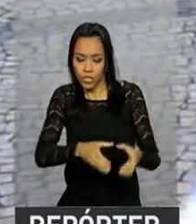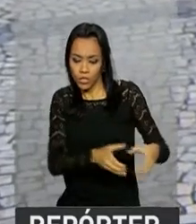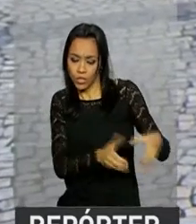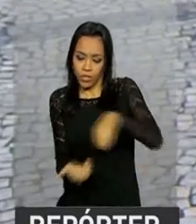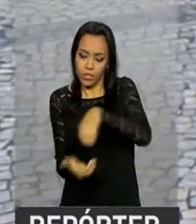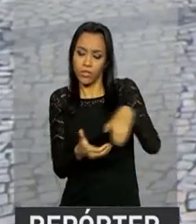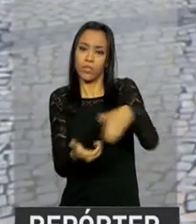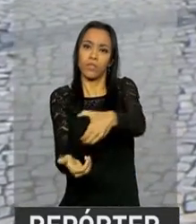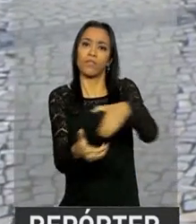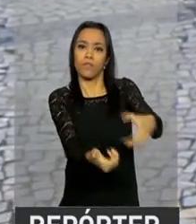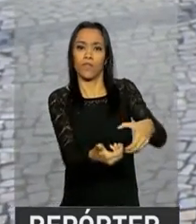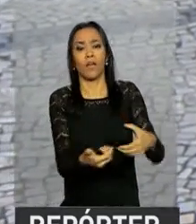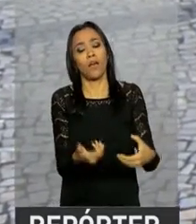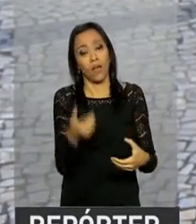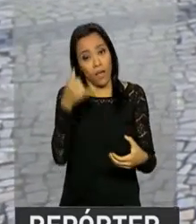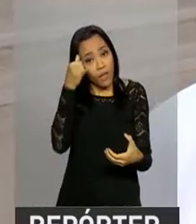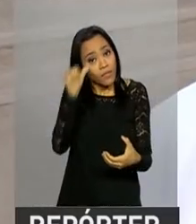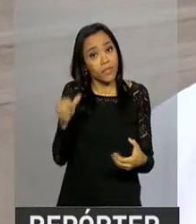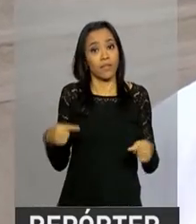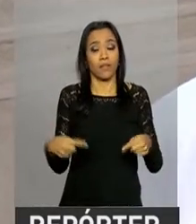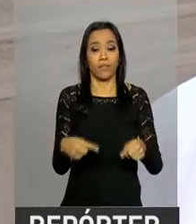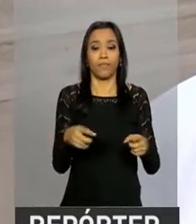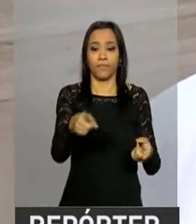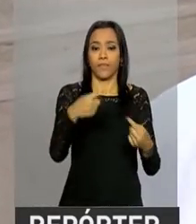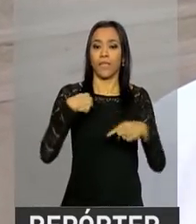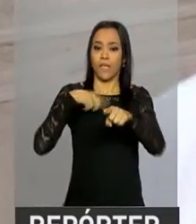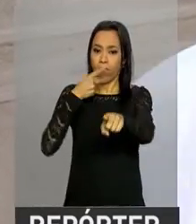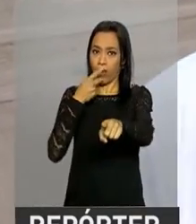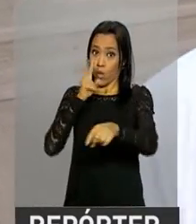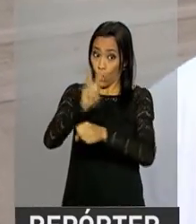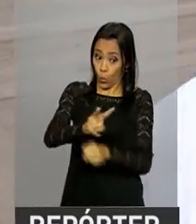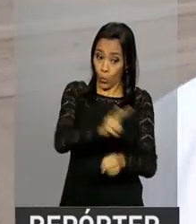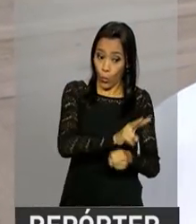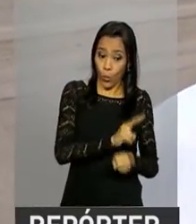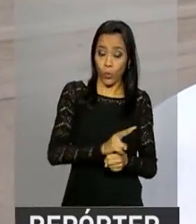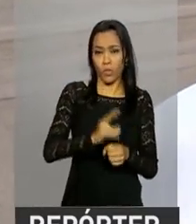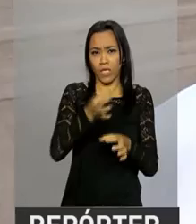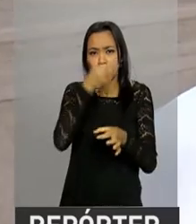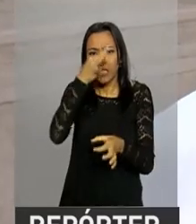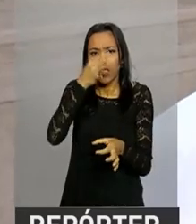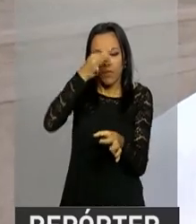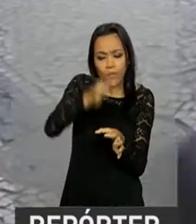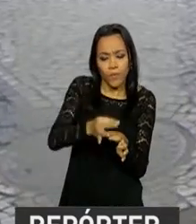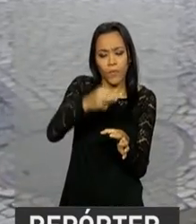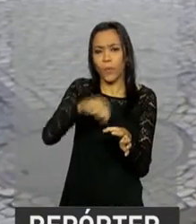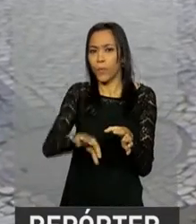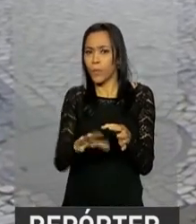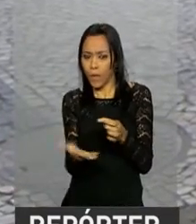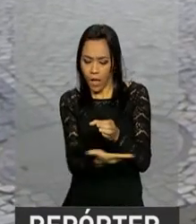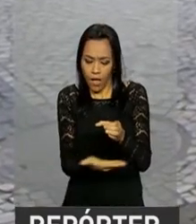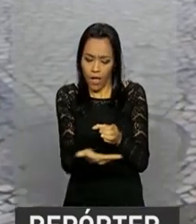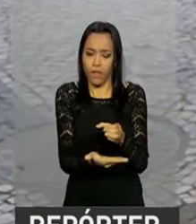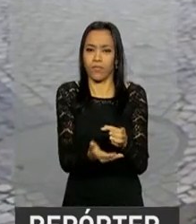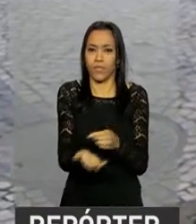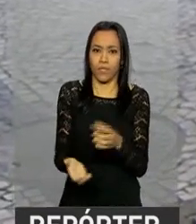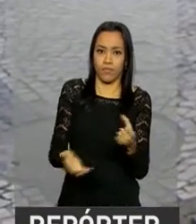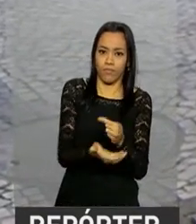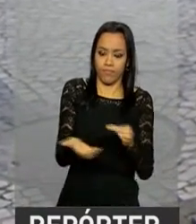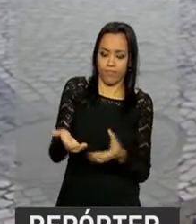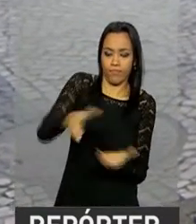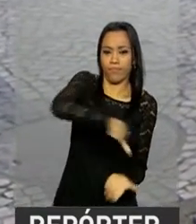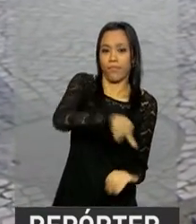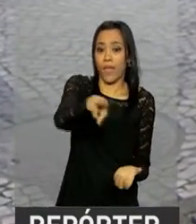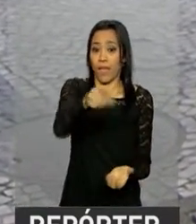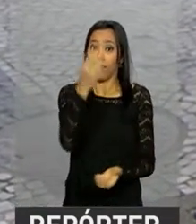de virado, entendeu? Isso. Eu cuido para que não haja nem nas plantinhas, fique água sobrando. Esta advogada já teve